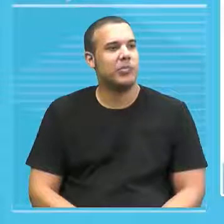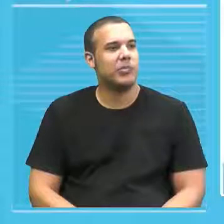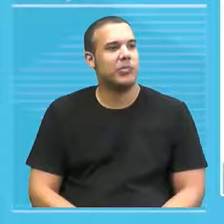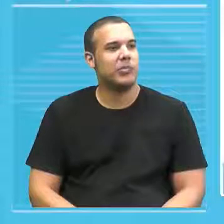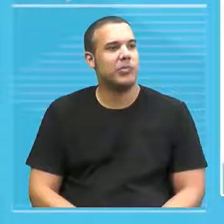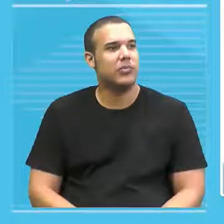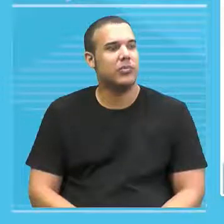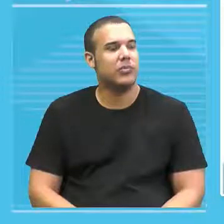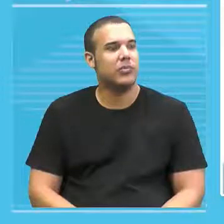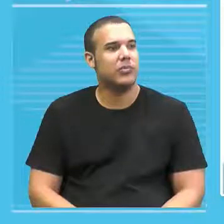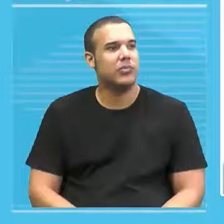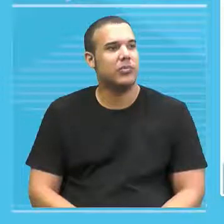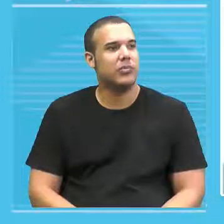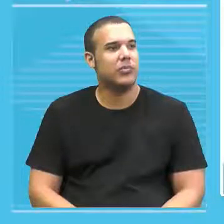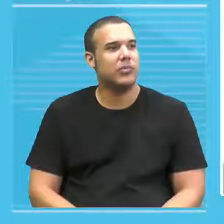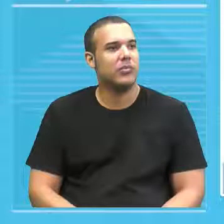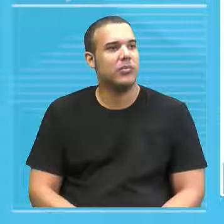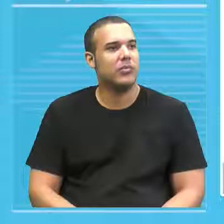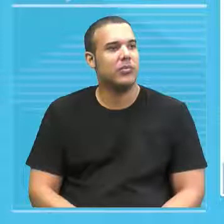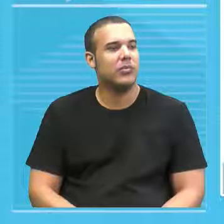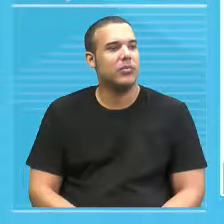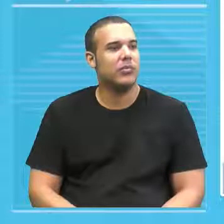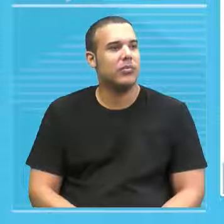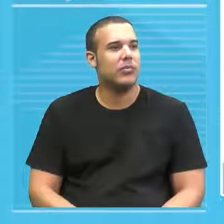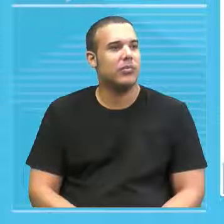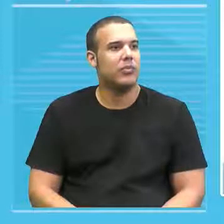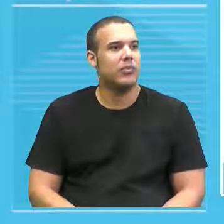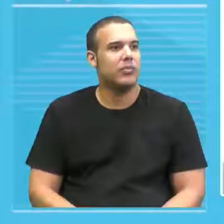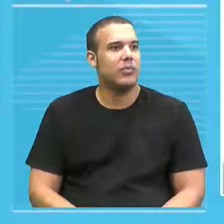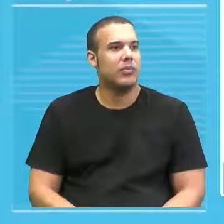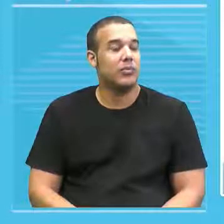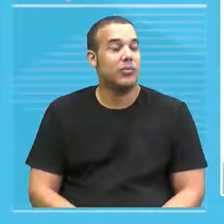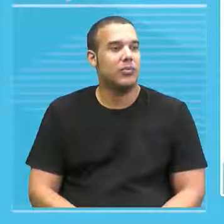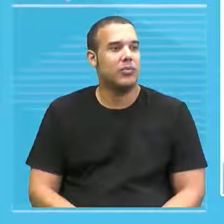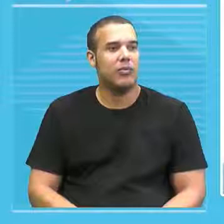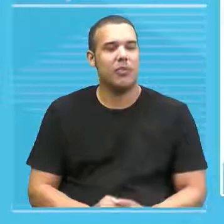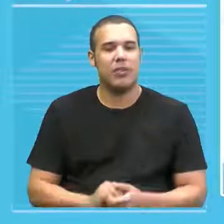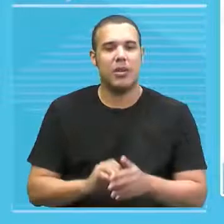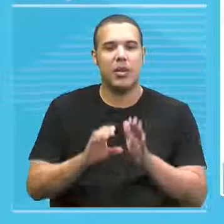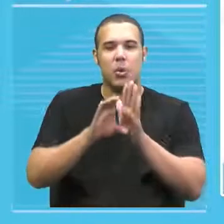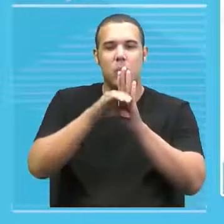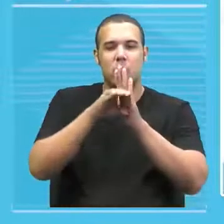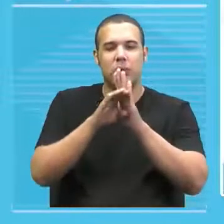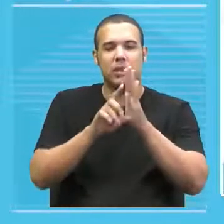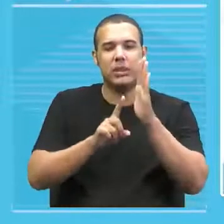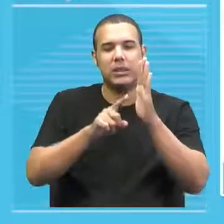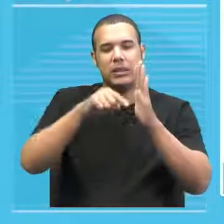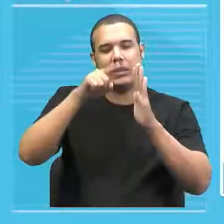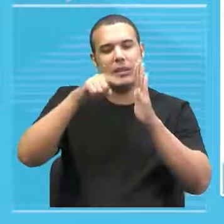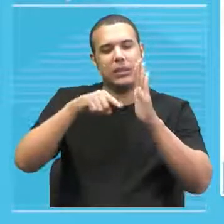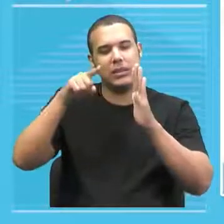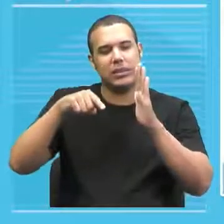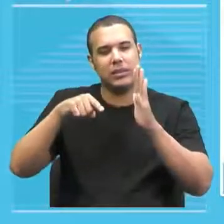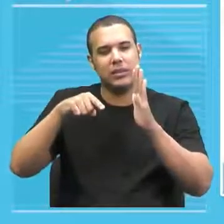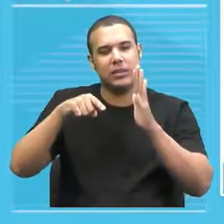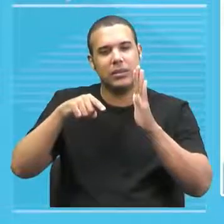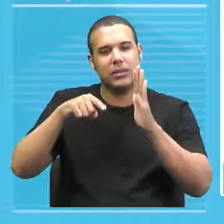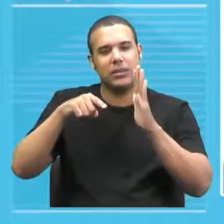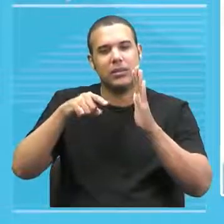a simetria é um conceito estatístico que